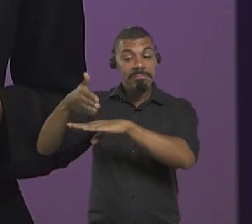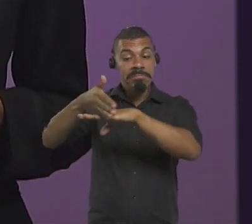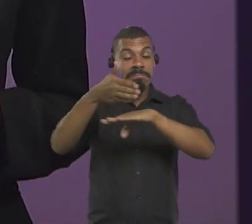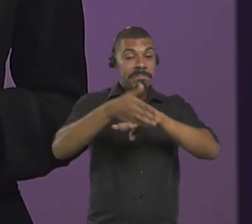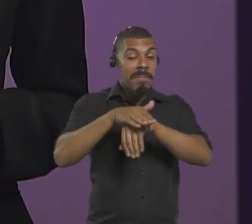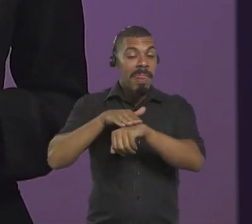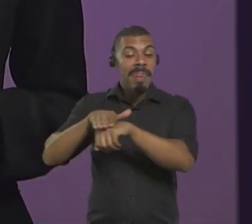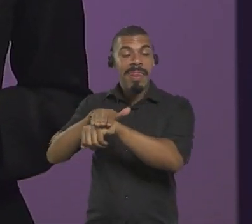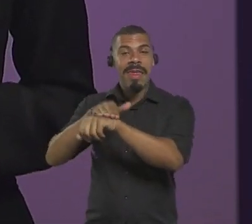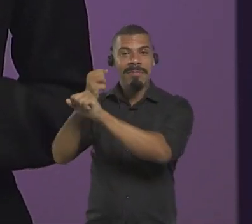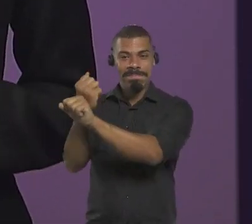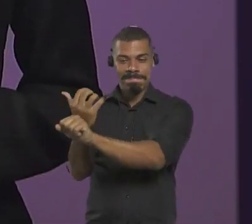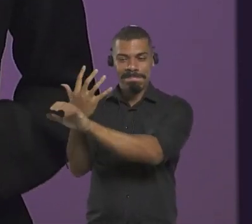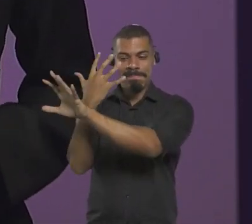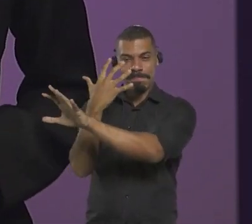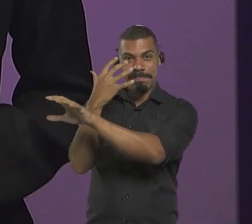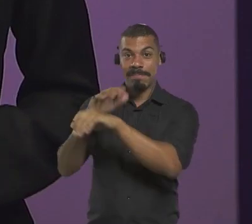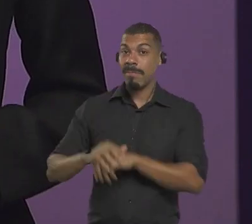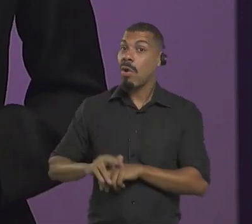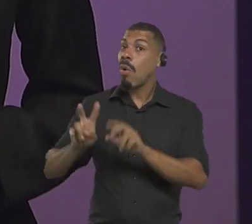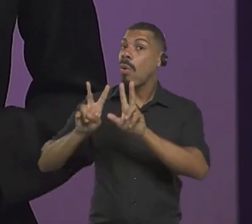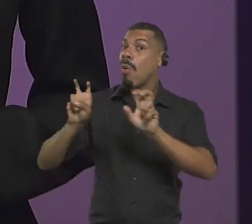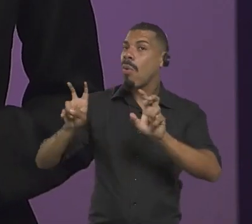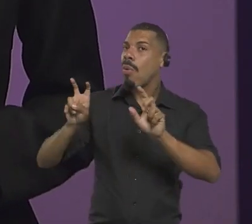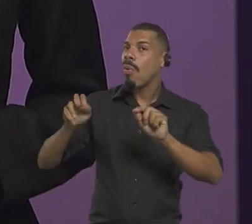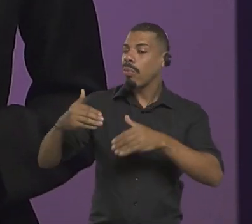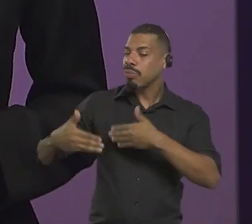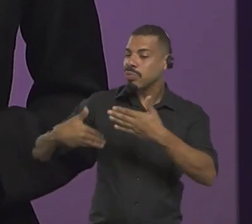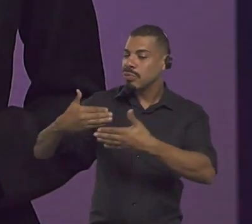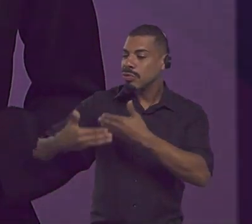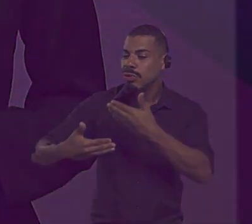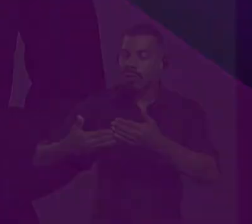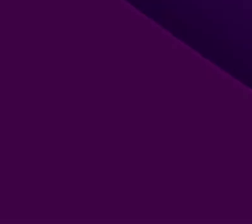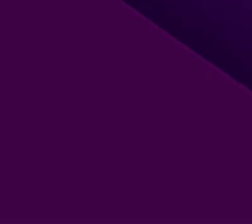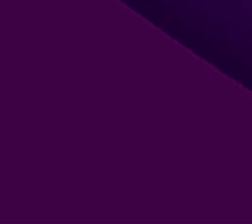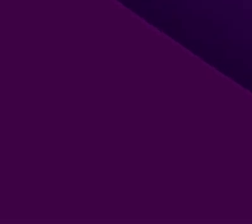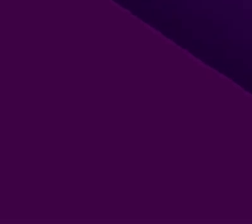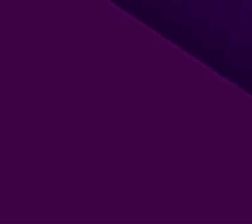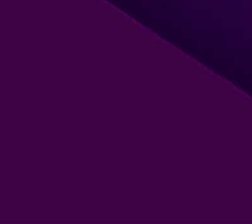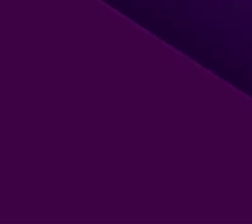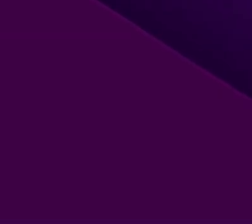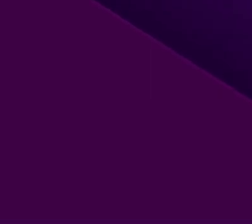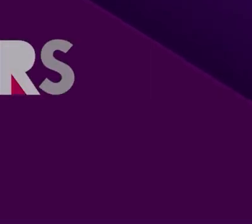papo à distância. O assunto é a jornada do corpo gordo.